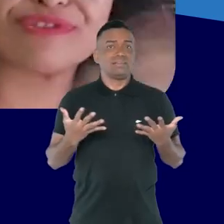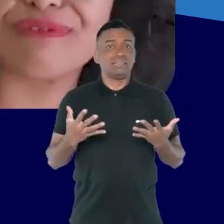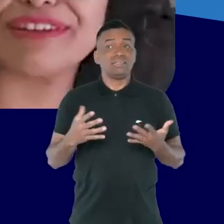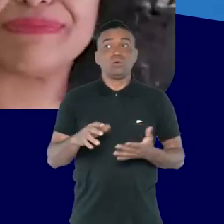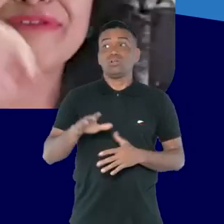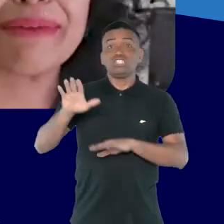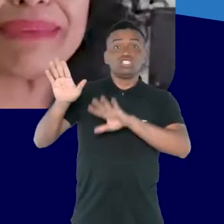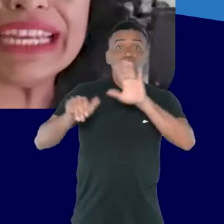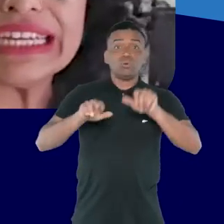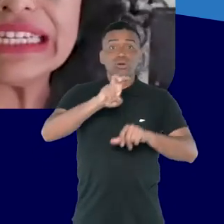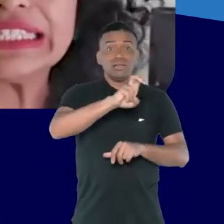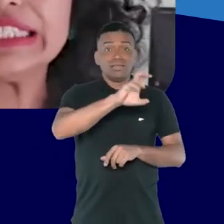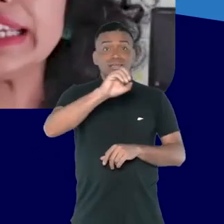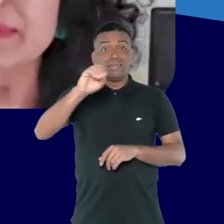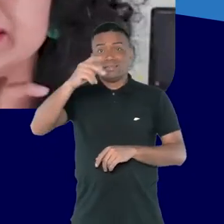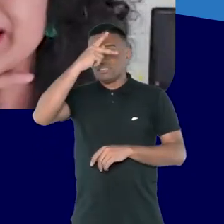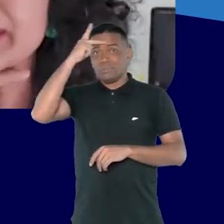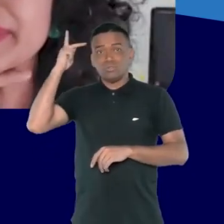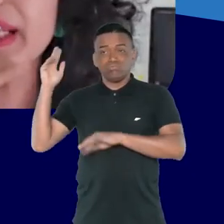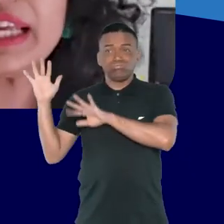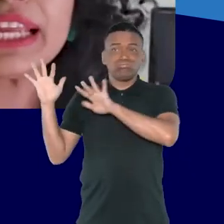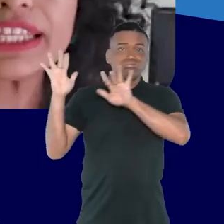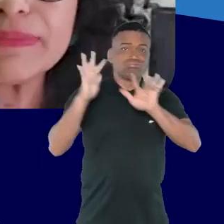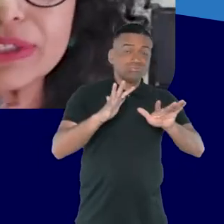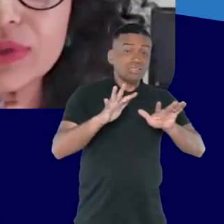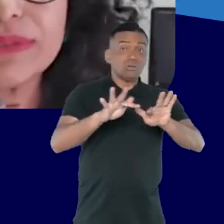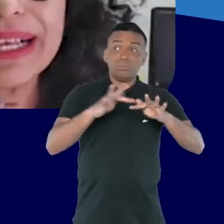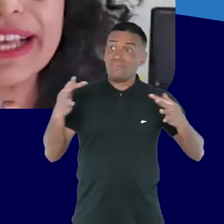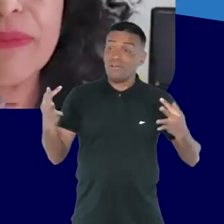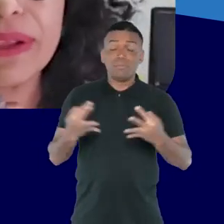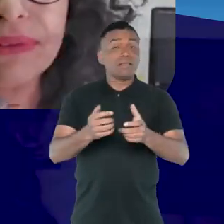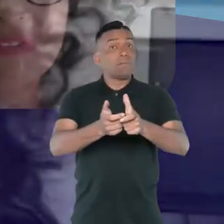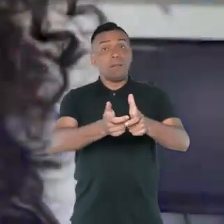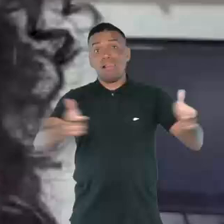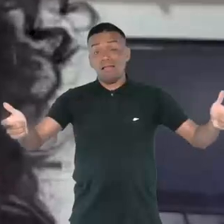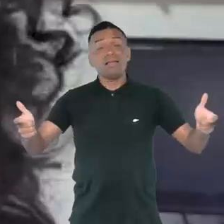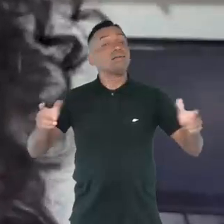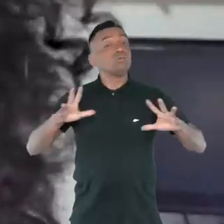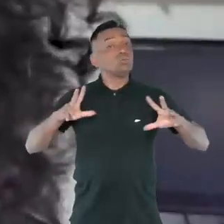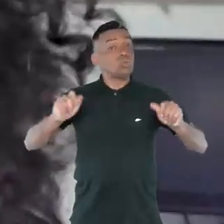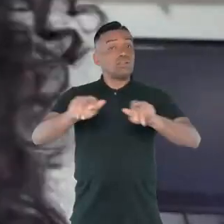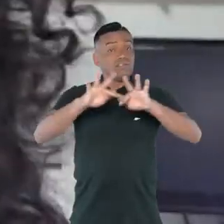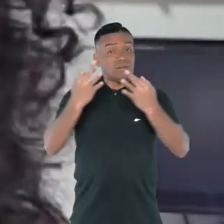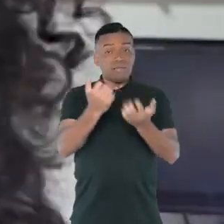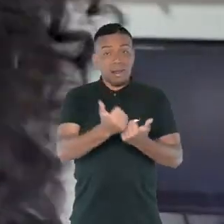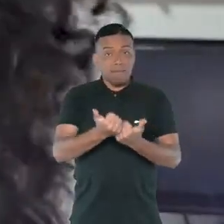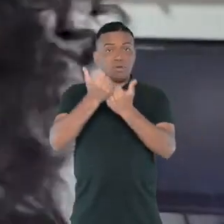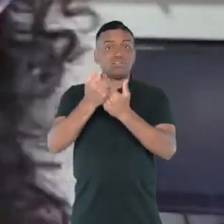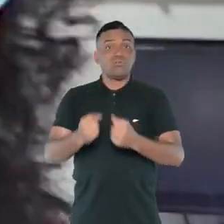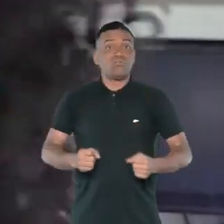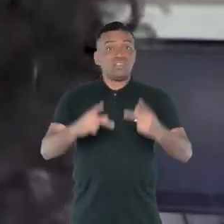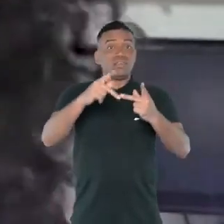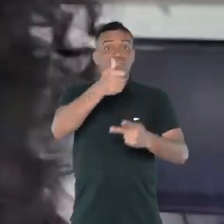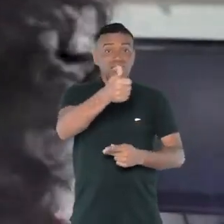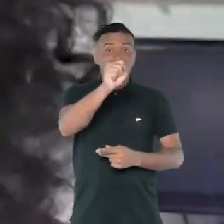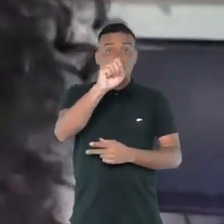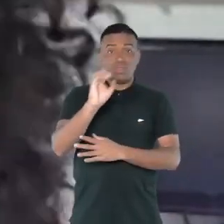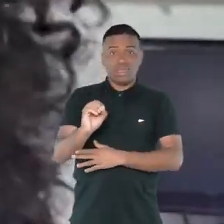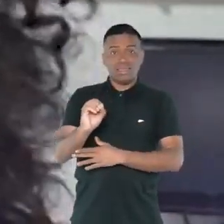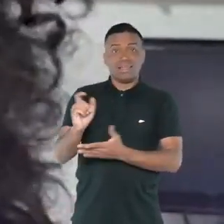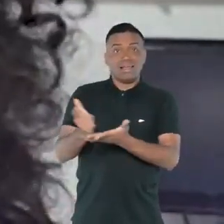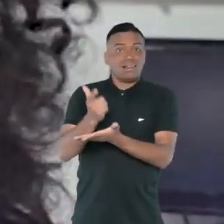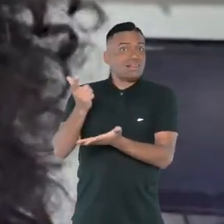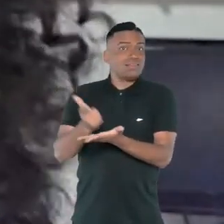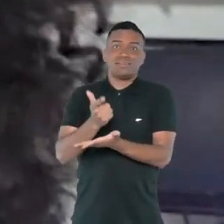meus professores, minha família. A gente tem uma estimativa de 500 pessoas passaram pela livraria naquele dia, porque eu tenho uma família muito grande, todo mundo apoiando